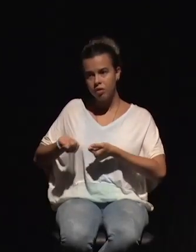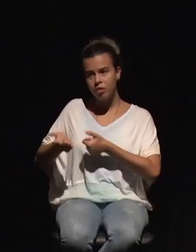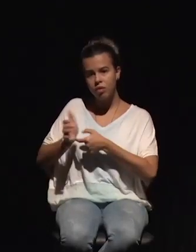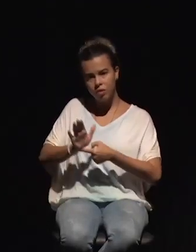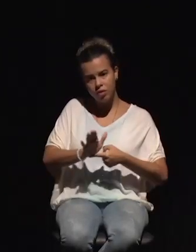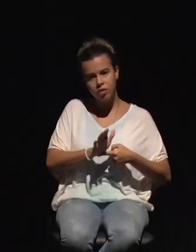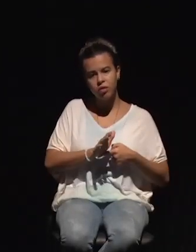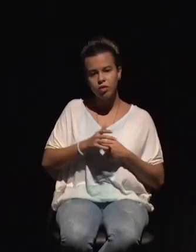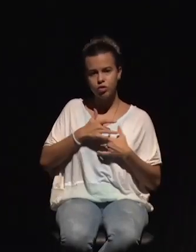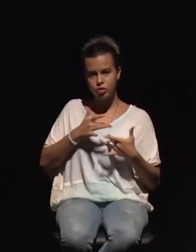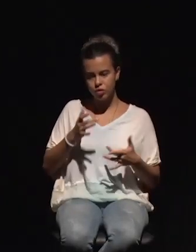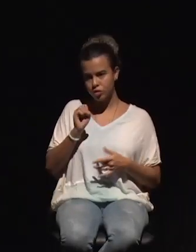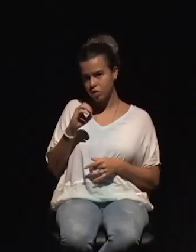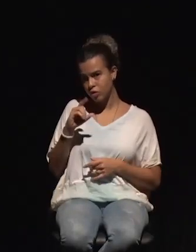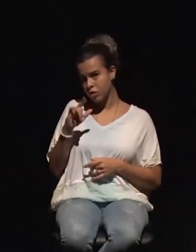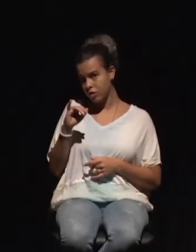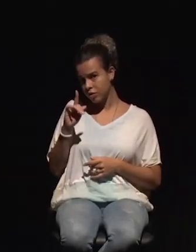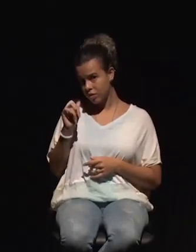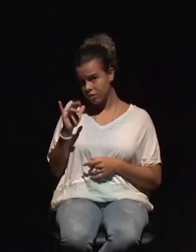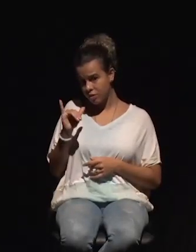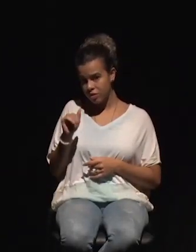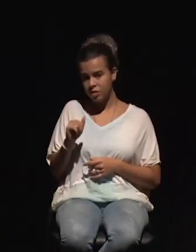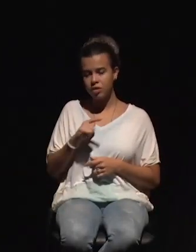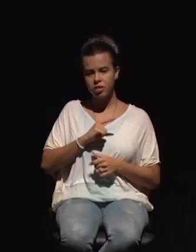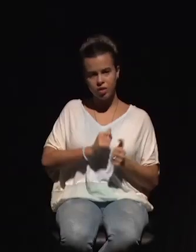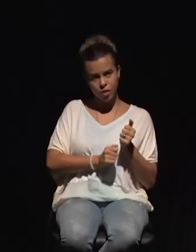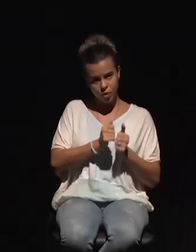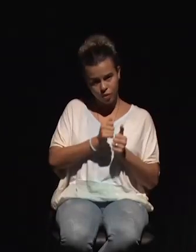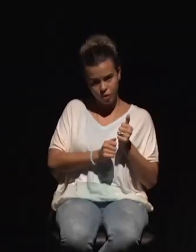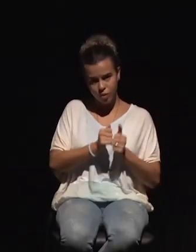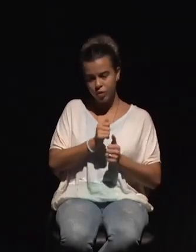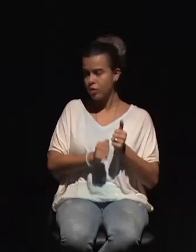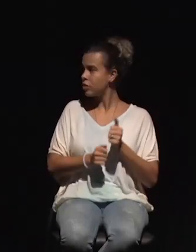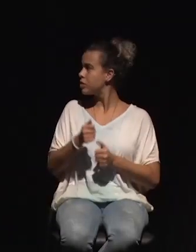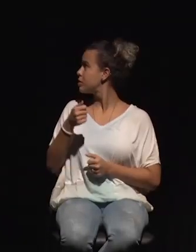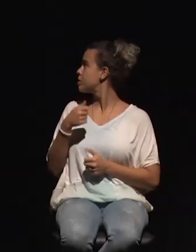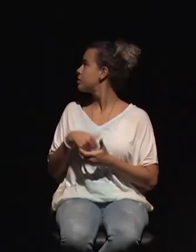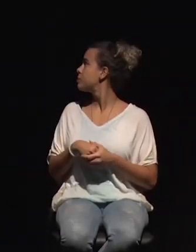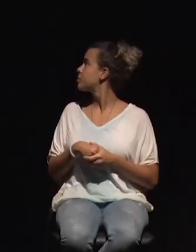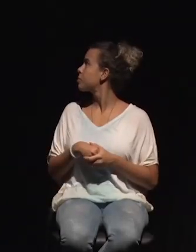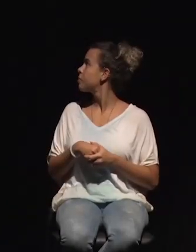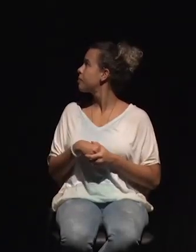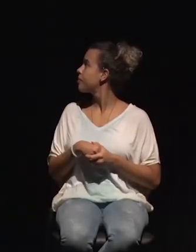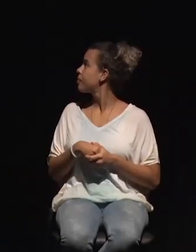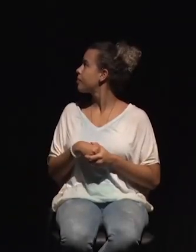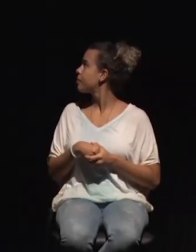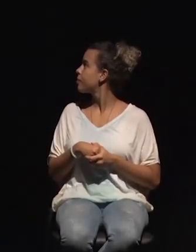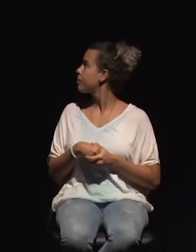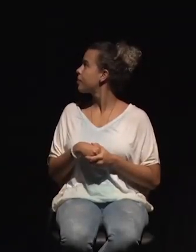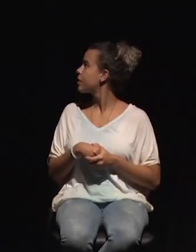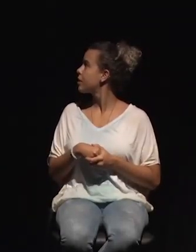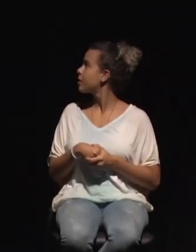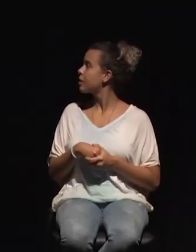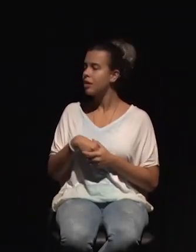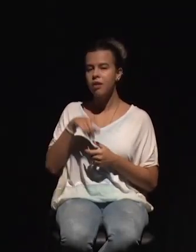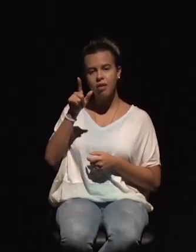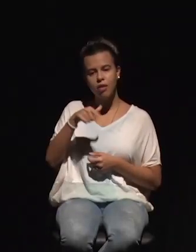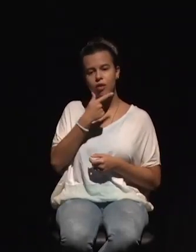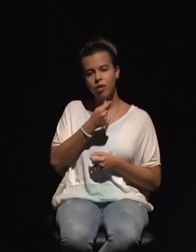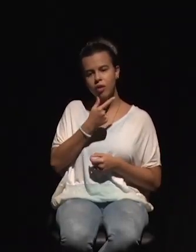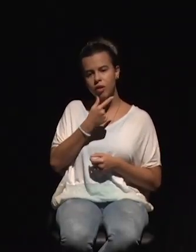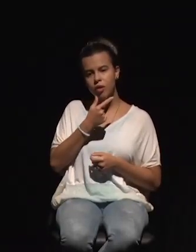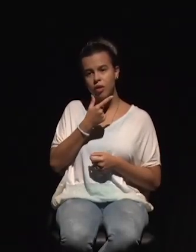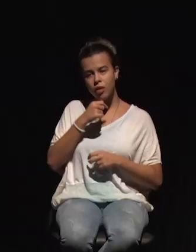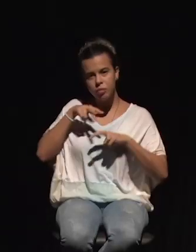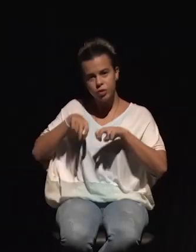preços aqui a gente tem o arroz dos sem terra que é o maior exportador de arroz do brasil atualmente